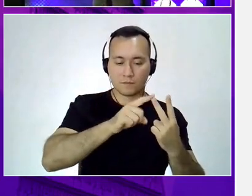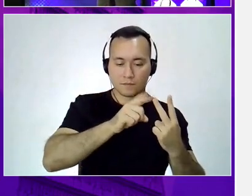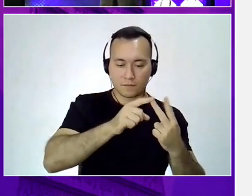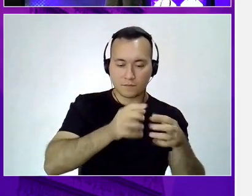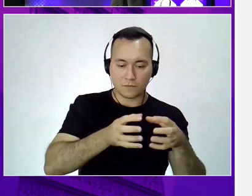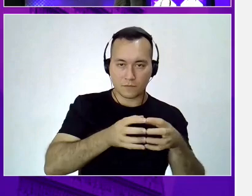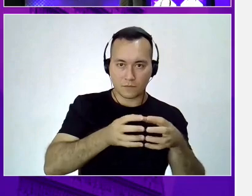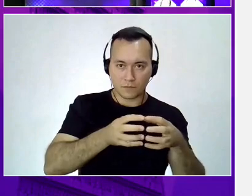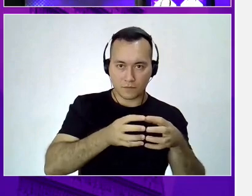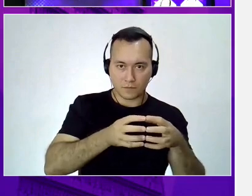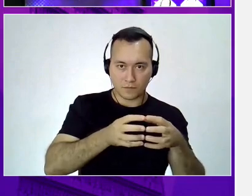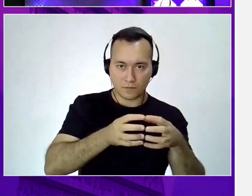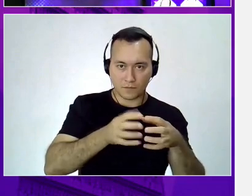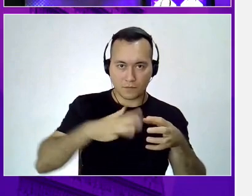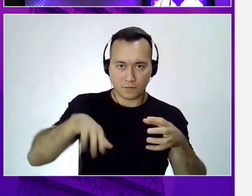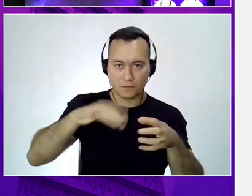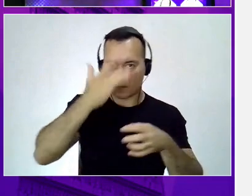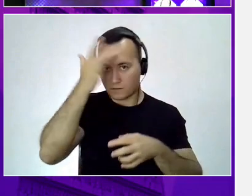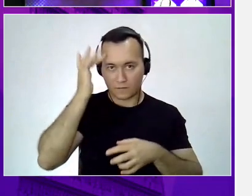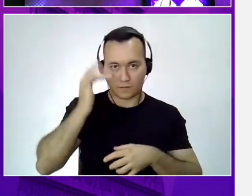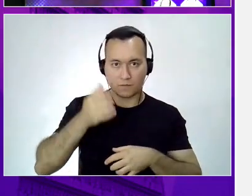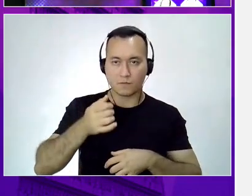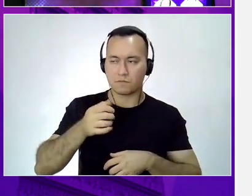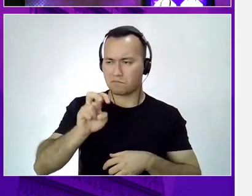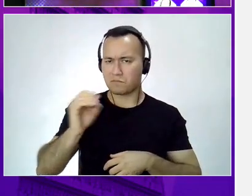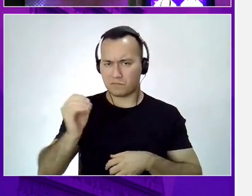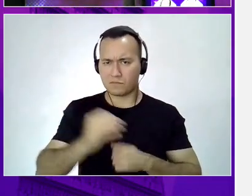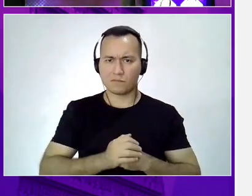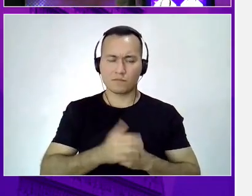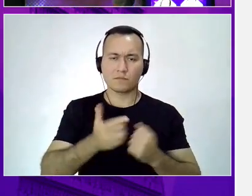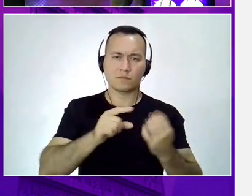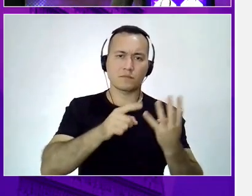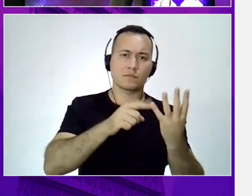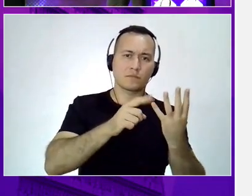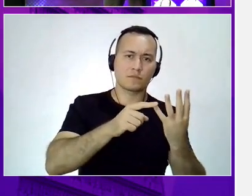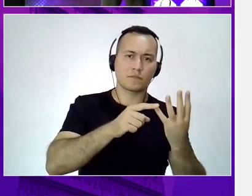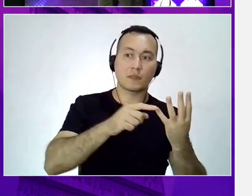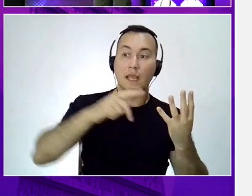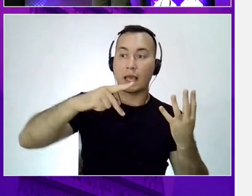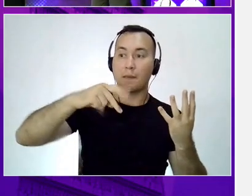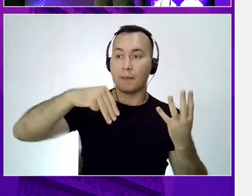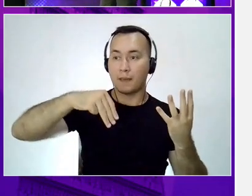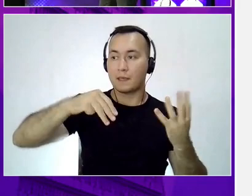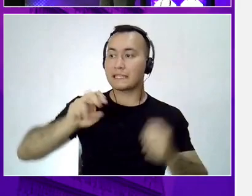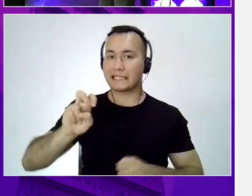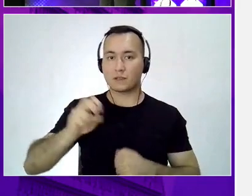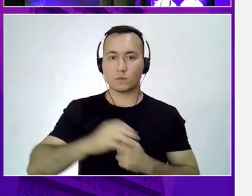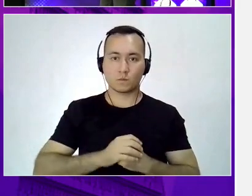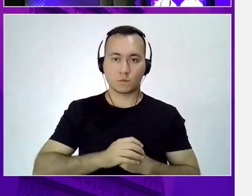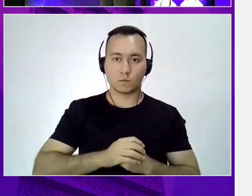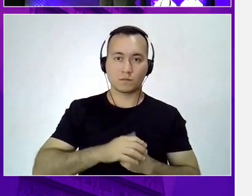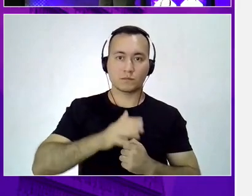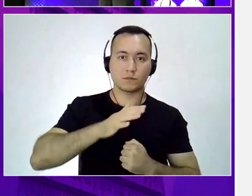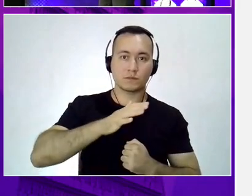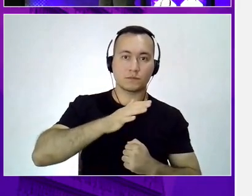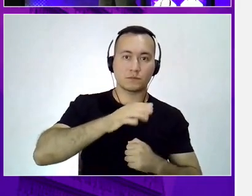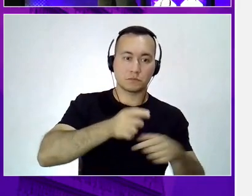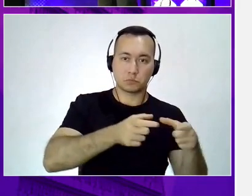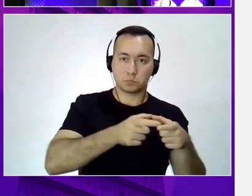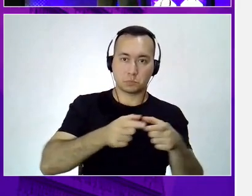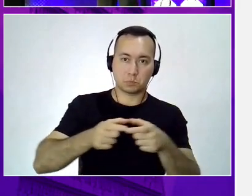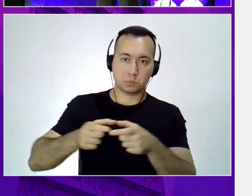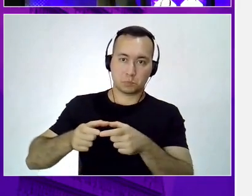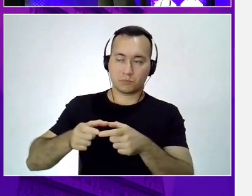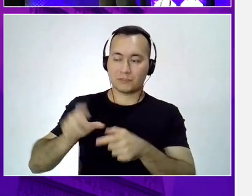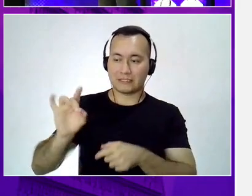pessoas, eu tenho lá, cada squad possui um design, possui os devs, possui os QAs, eu tenho lá 3 DevOps